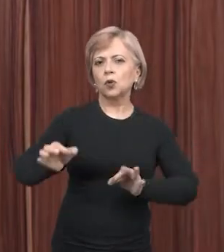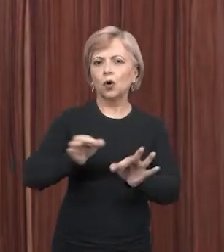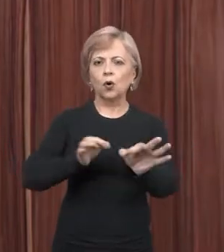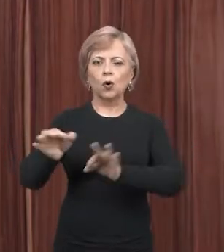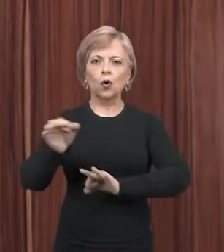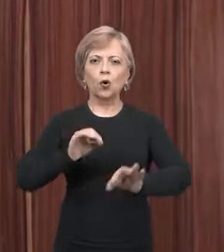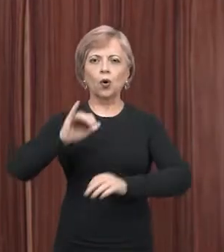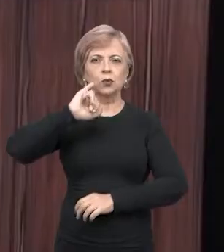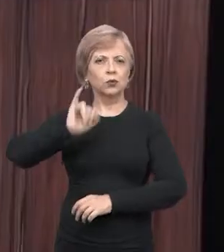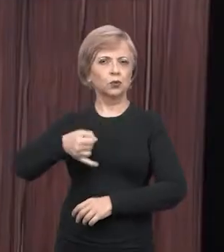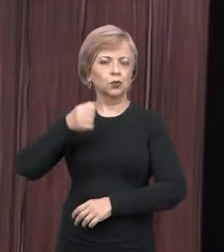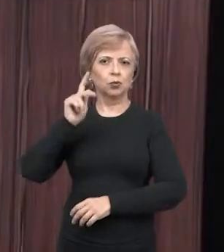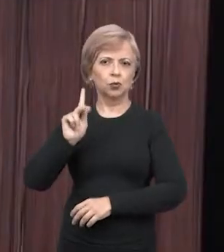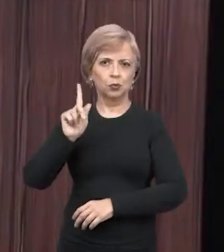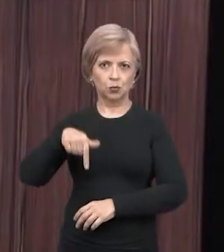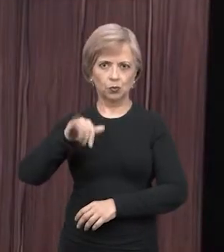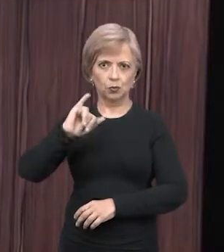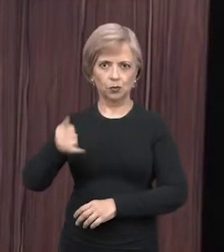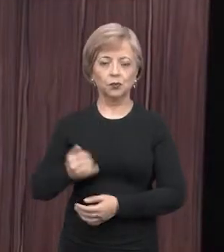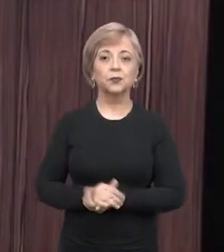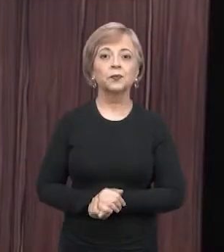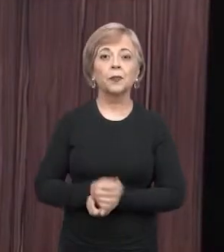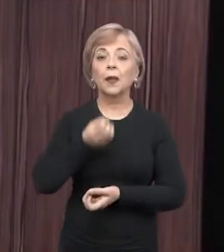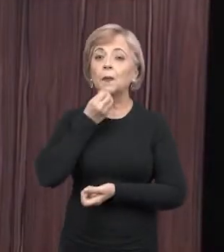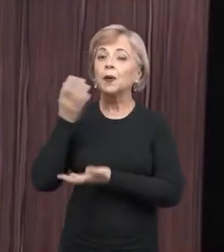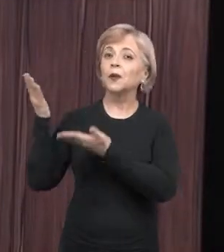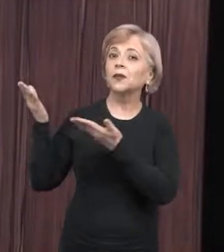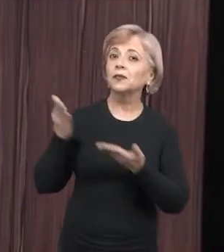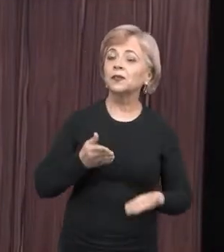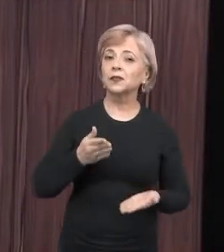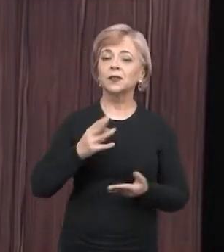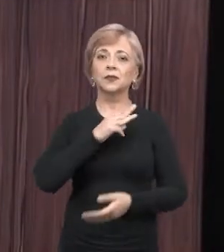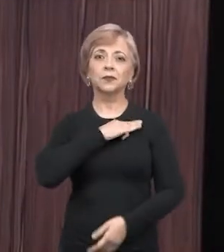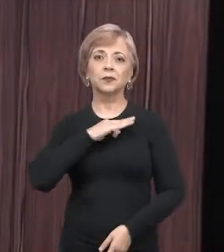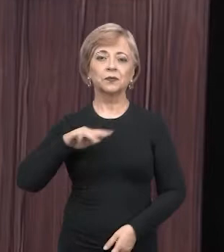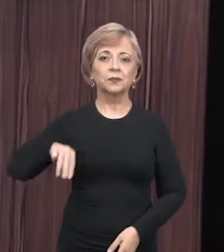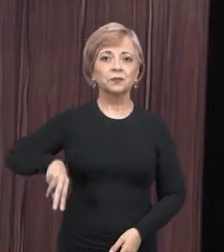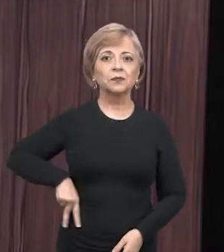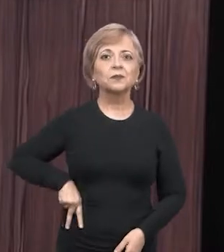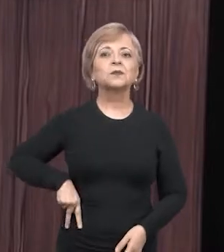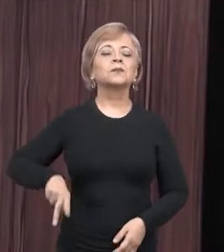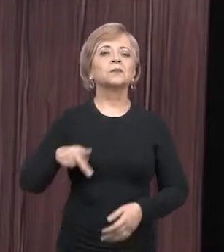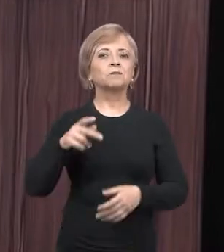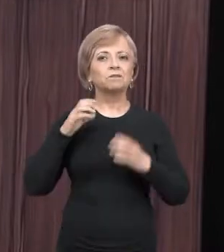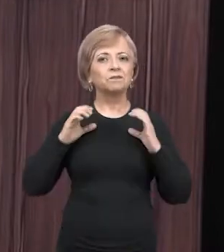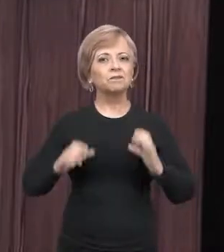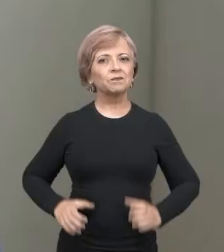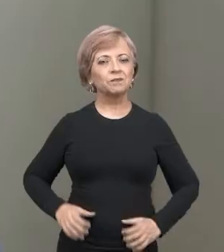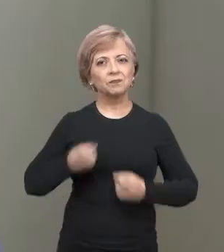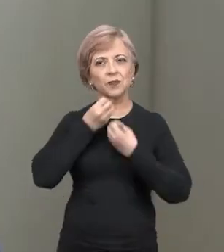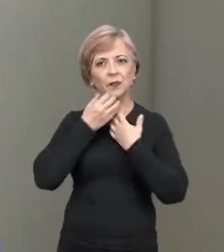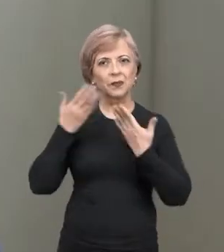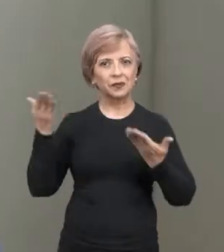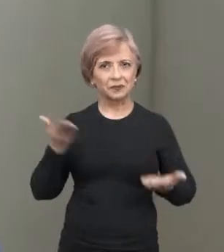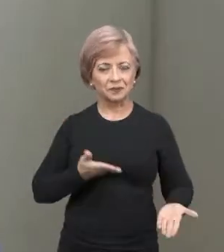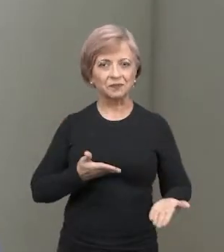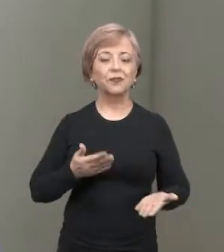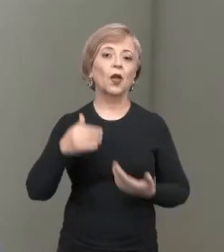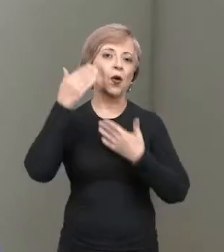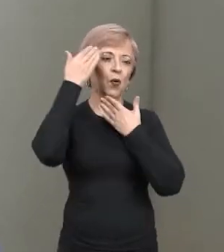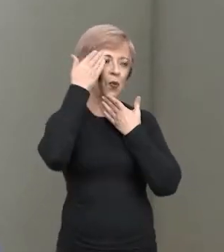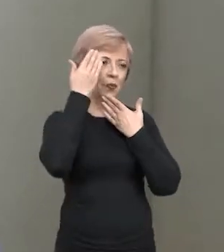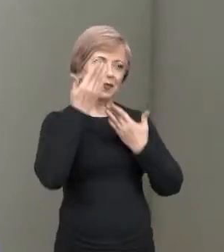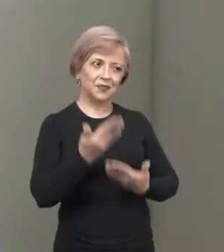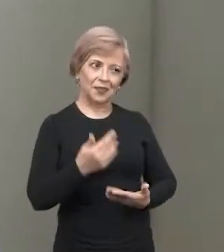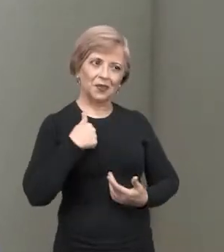Olá, doutor Vinícius, seja muito bem-vindo ao MP Cidadão. Muito obrigada pela presença no nosso programa. Muito obrigado, eu